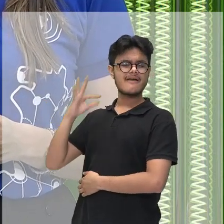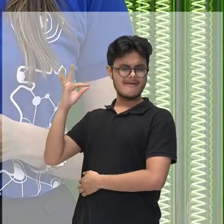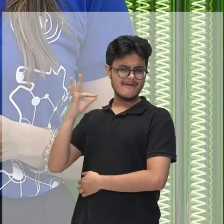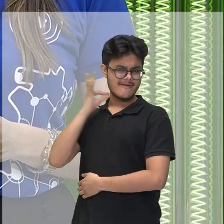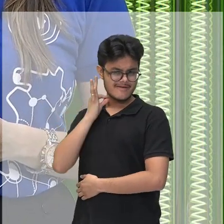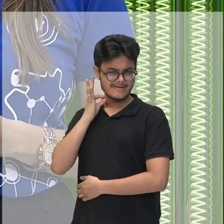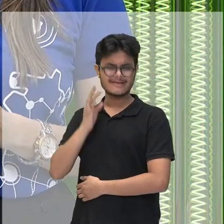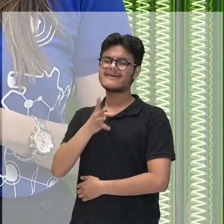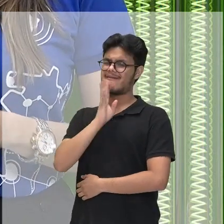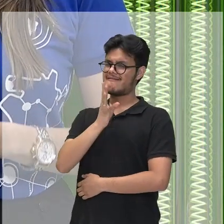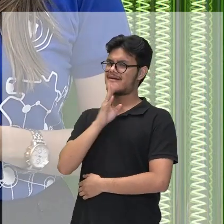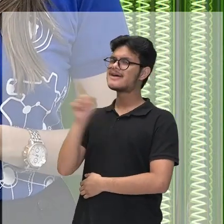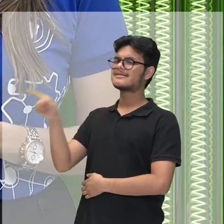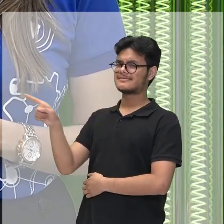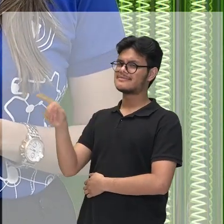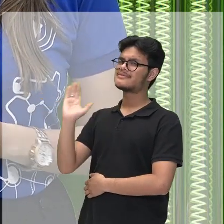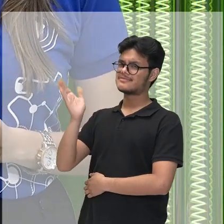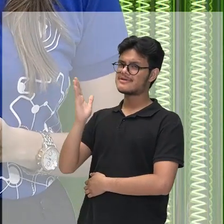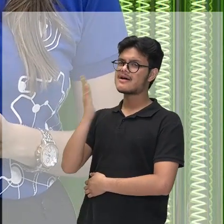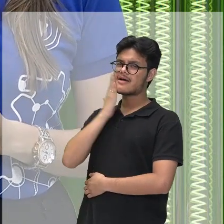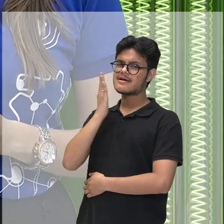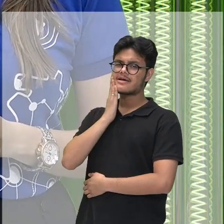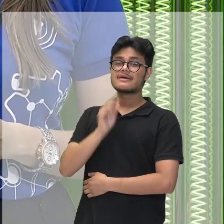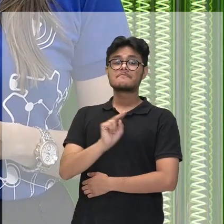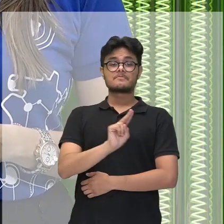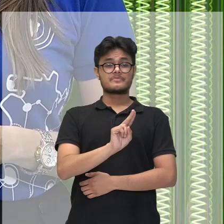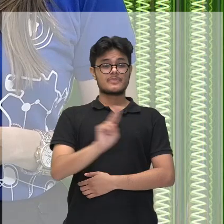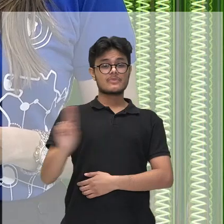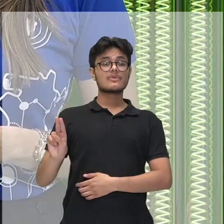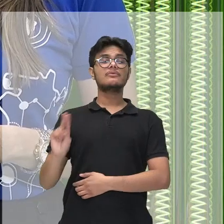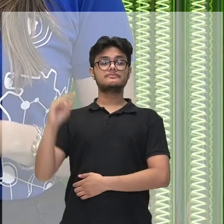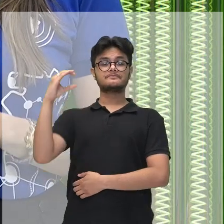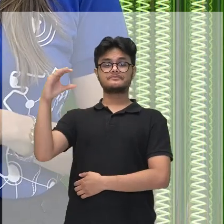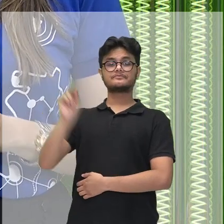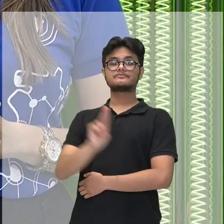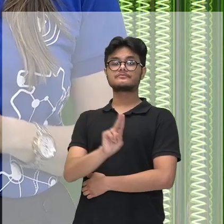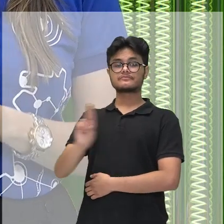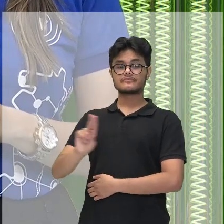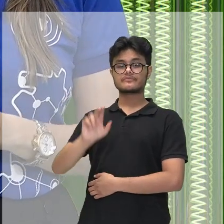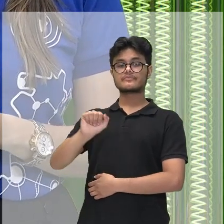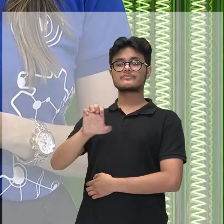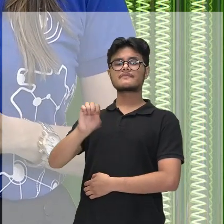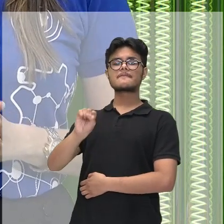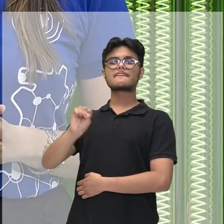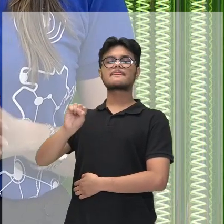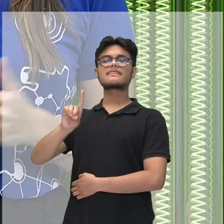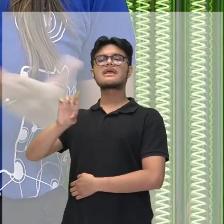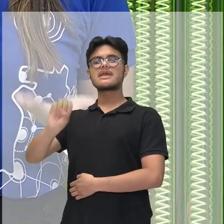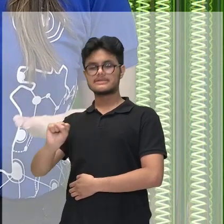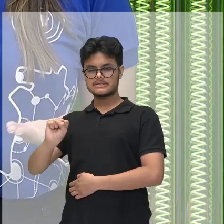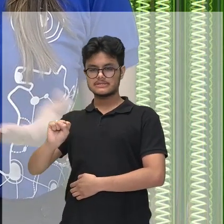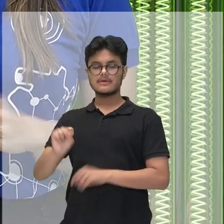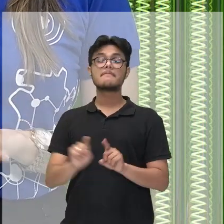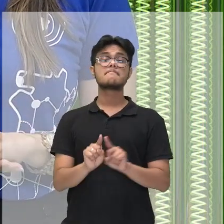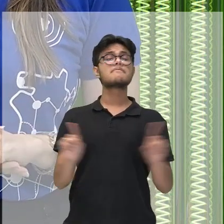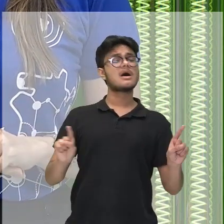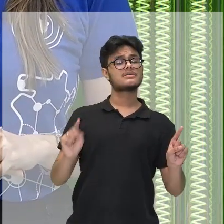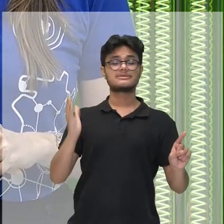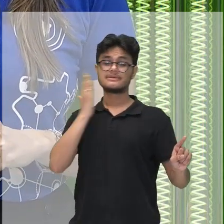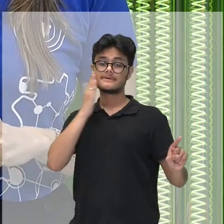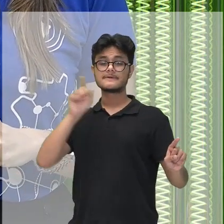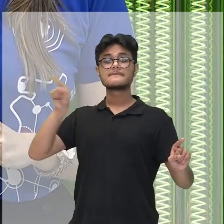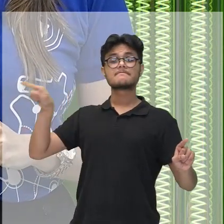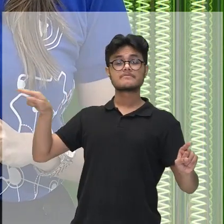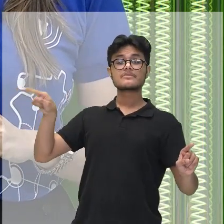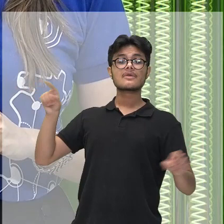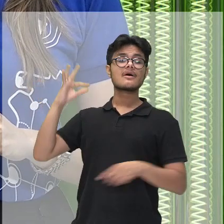muito conhecido, né? O nome dele científico é Aedes aegypti, mas ele também é muito conhecido por ser